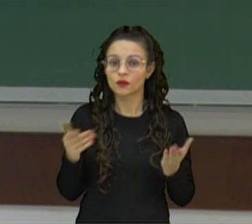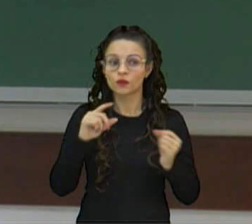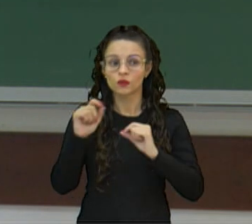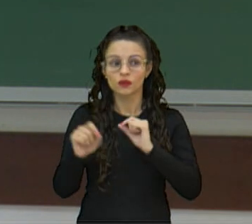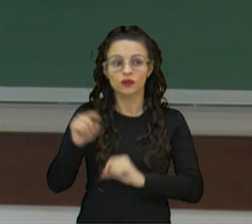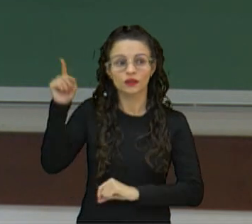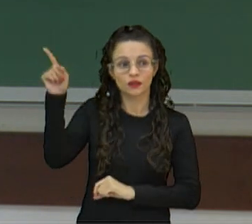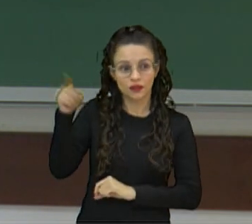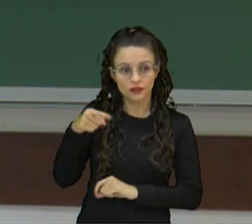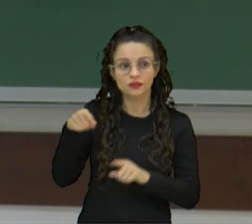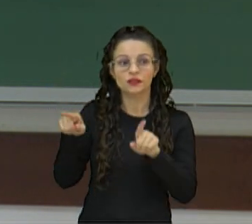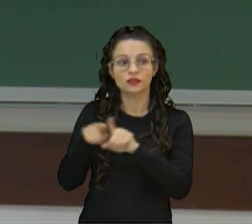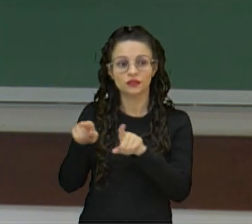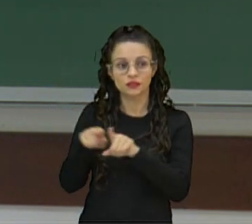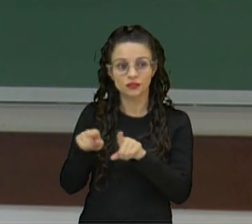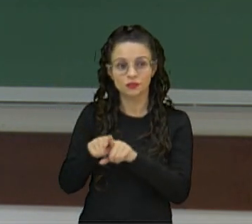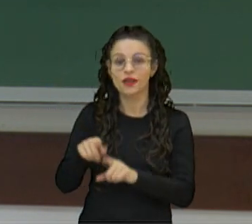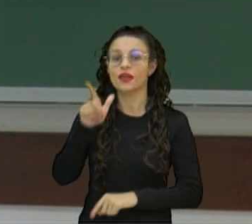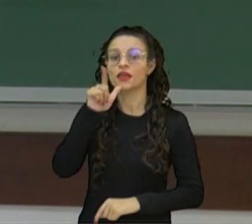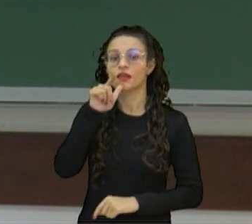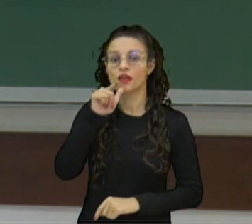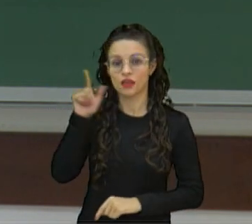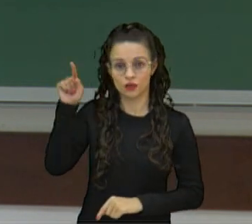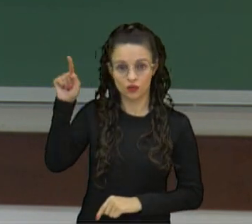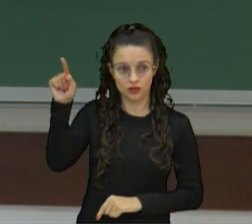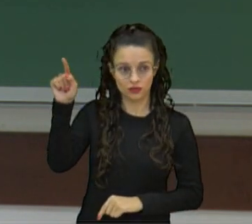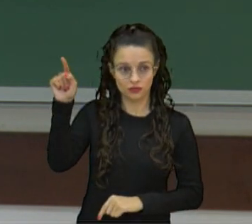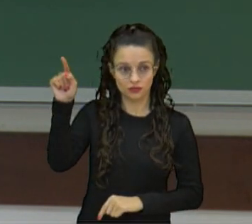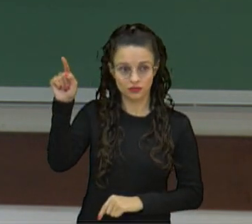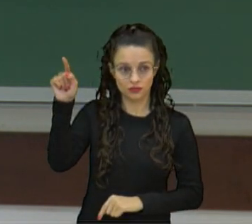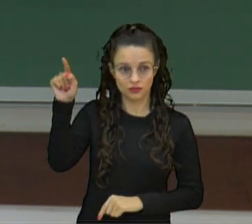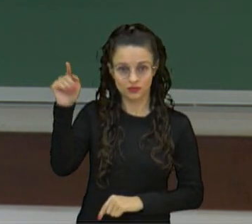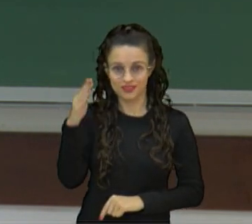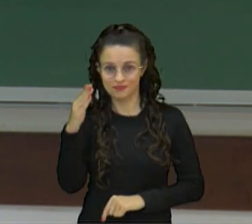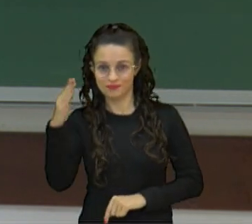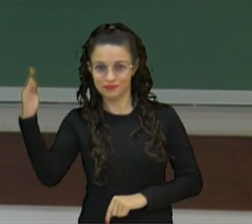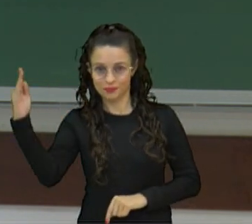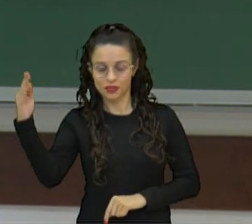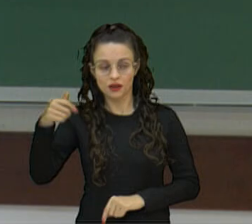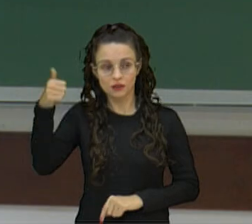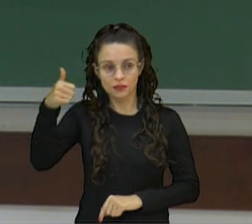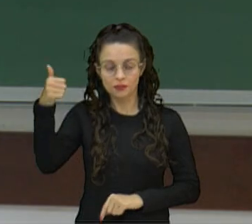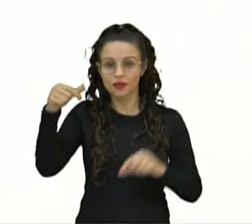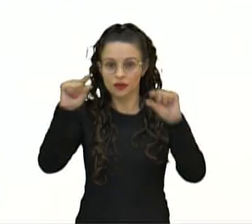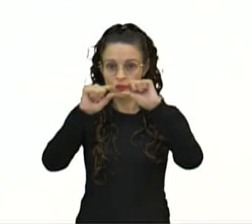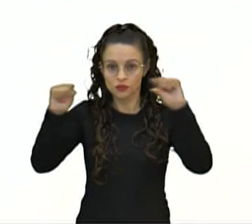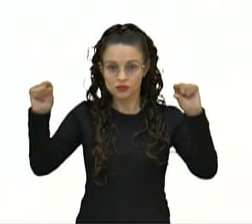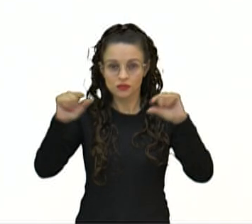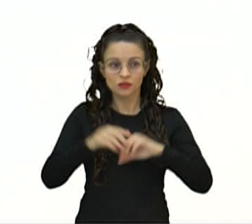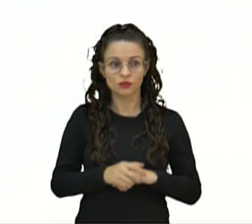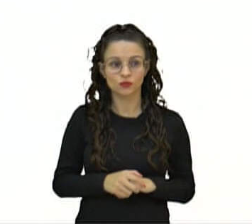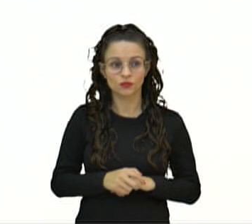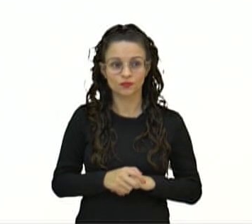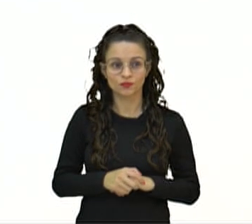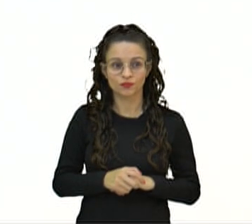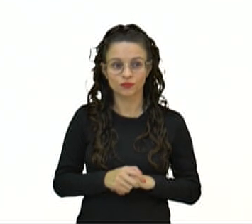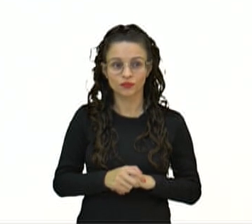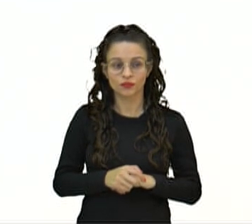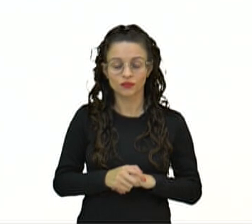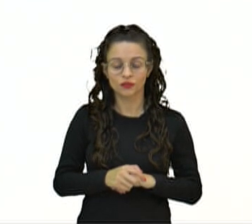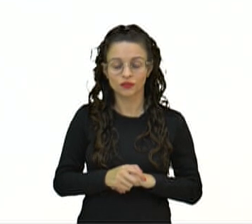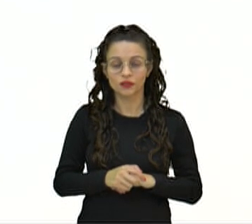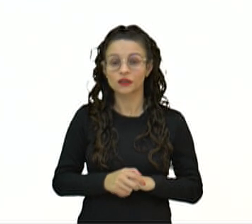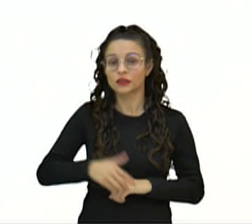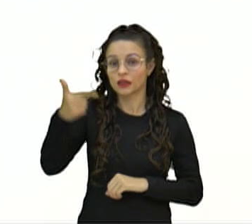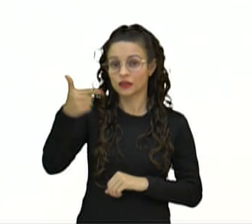cancelar também a água, uma aqui, do lado dos reagentes na primeira equação, uma no lado dos